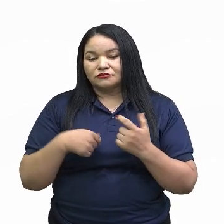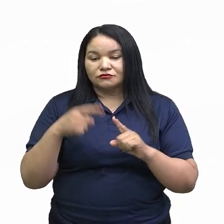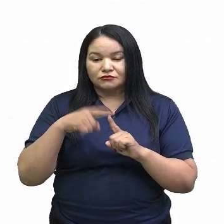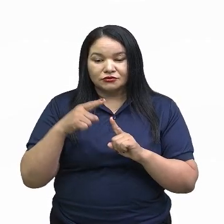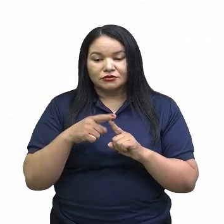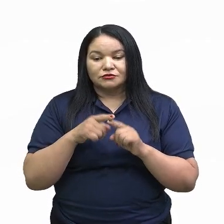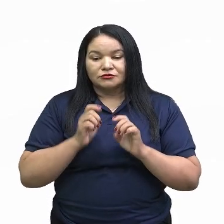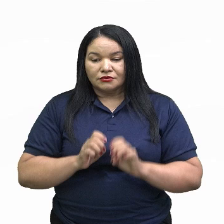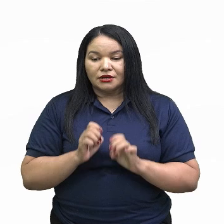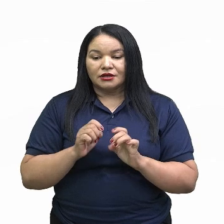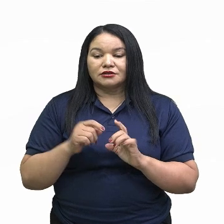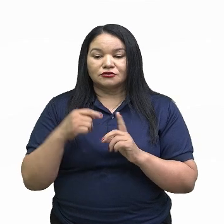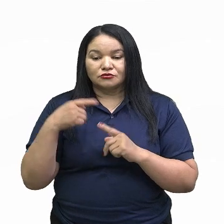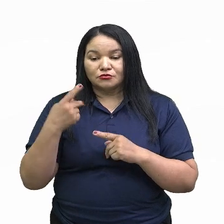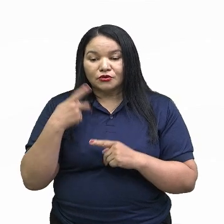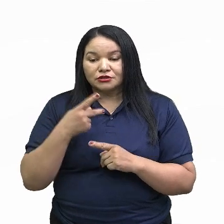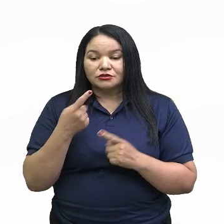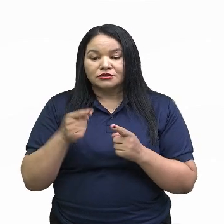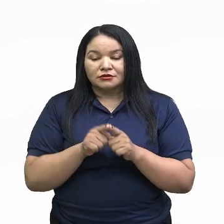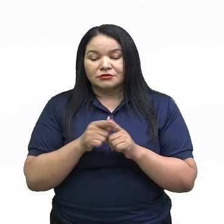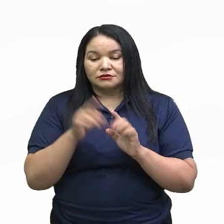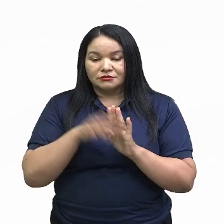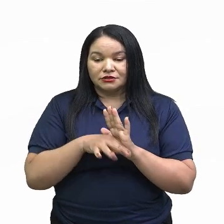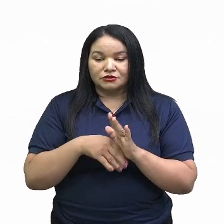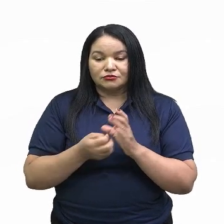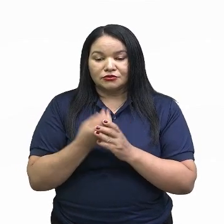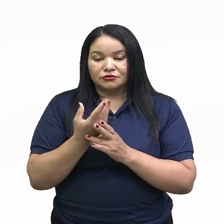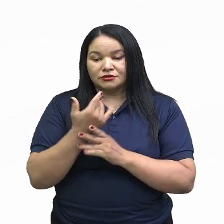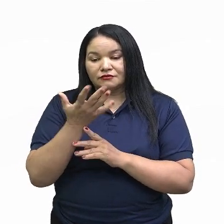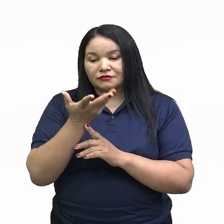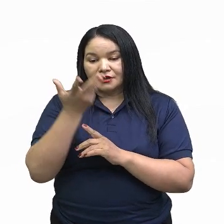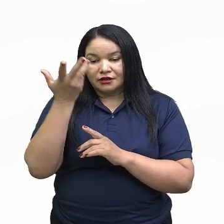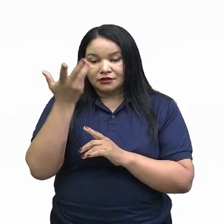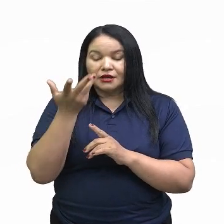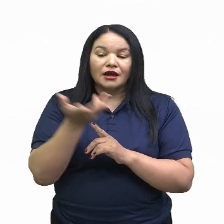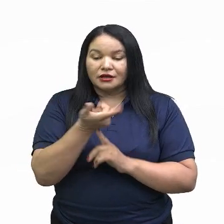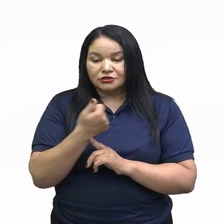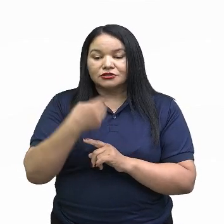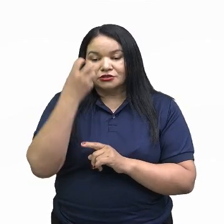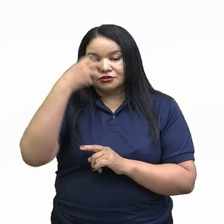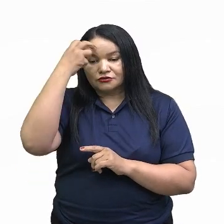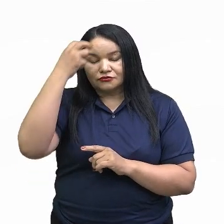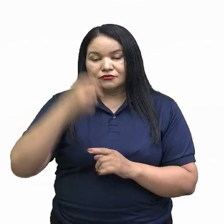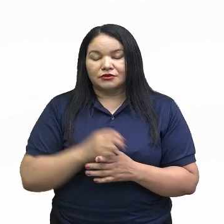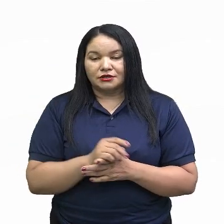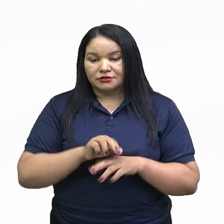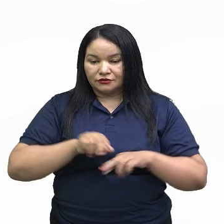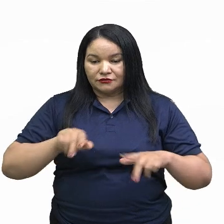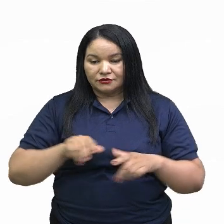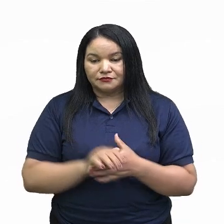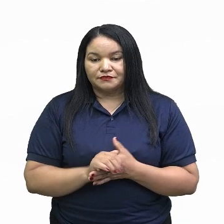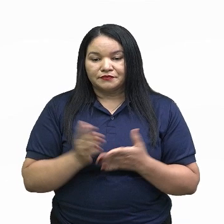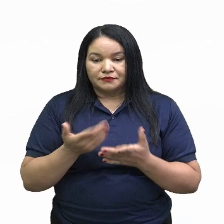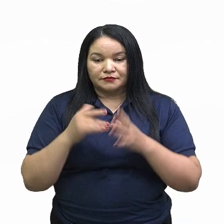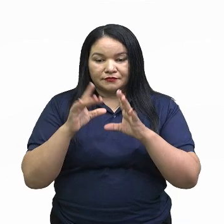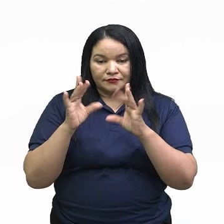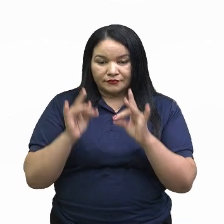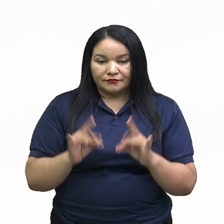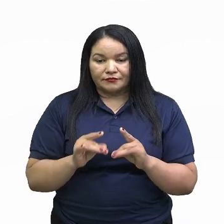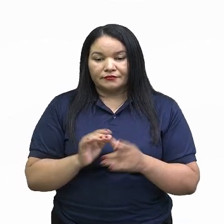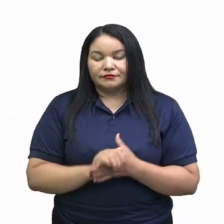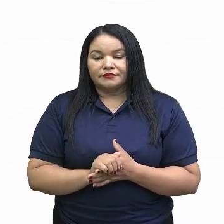ético, estéticos e políticos em textos e produções artísticas e culturais, etc. E o nosso